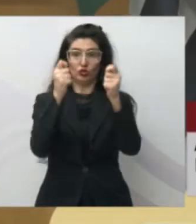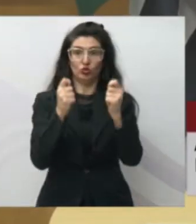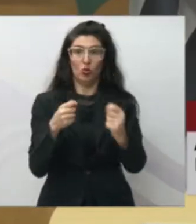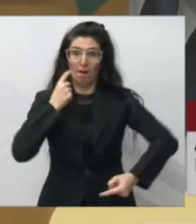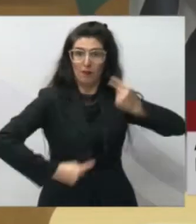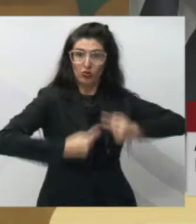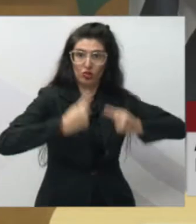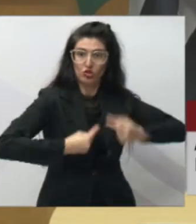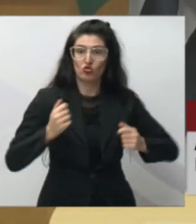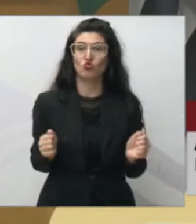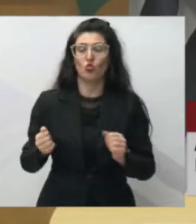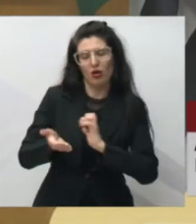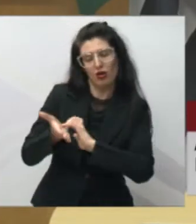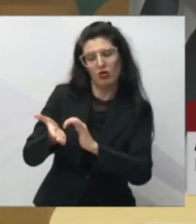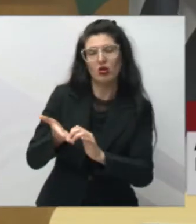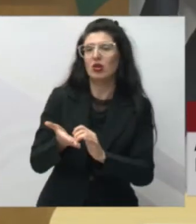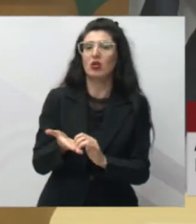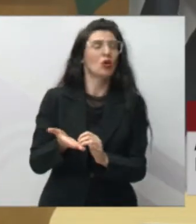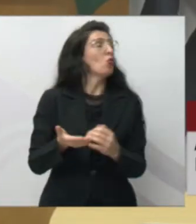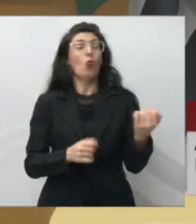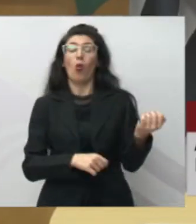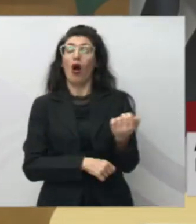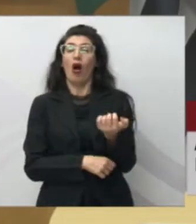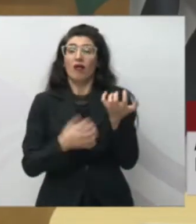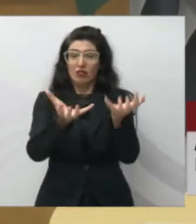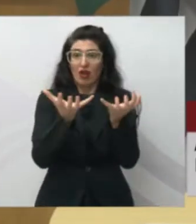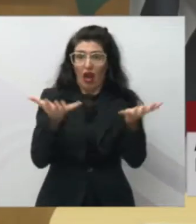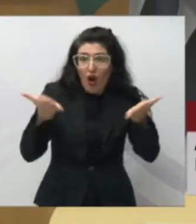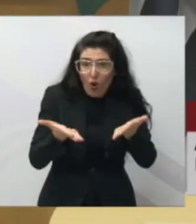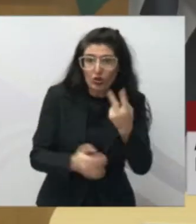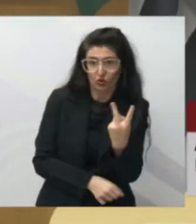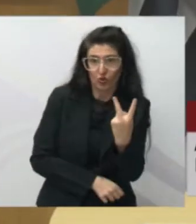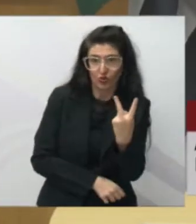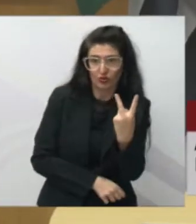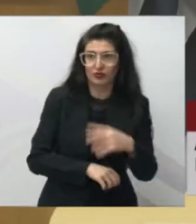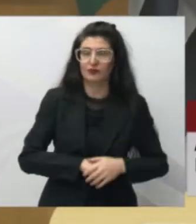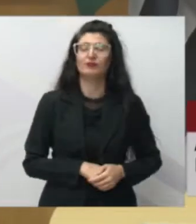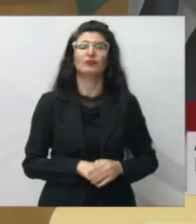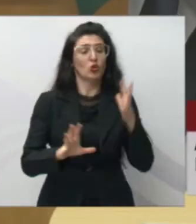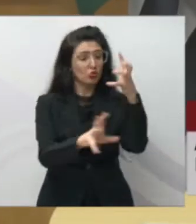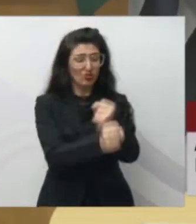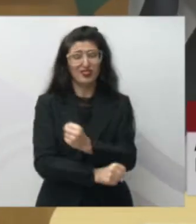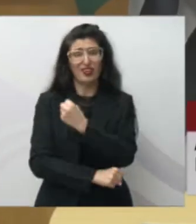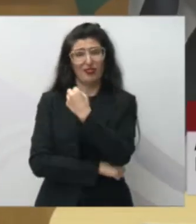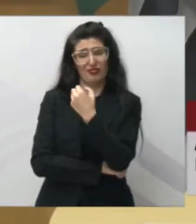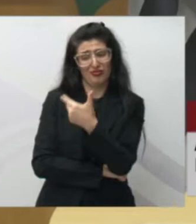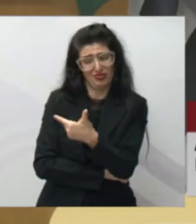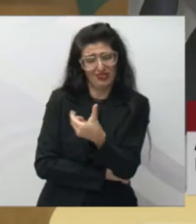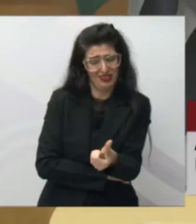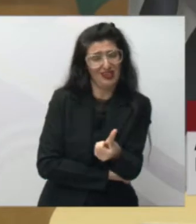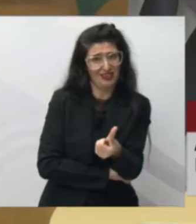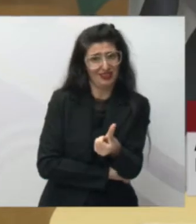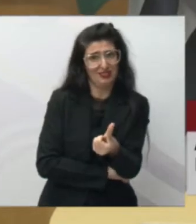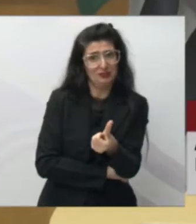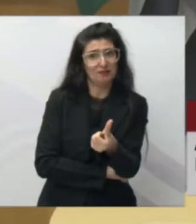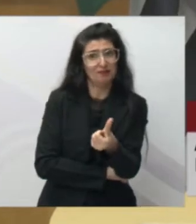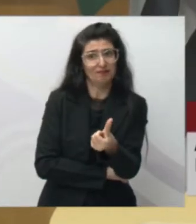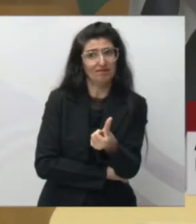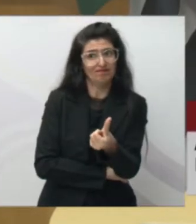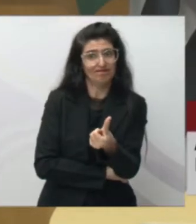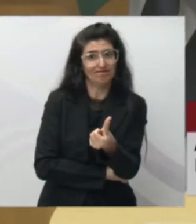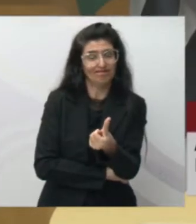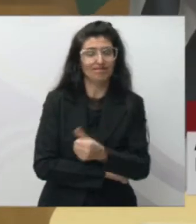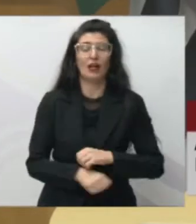político, 2 comissionados por gabinete, 26 no total, assessoramento. O